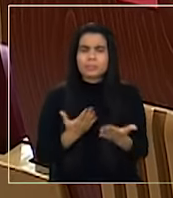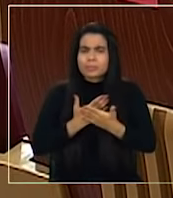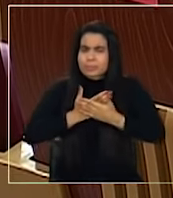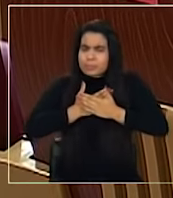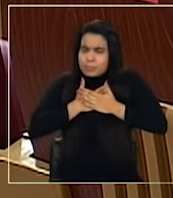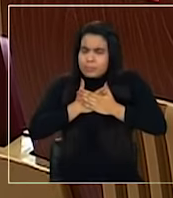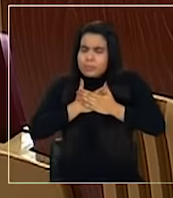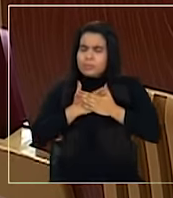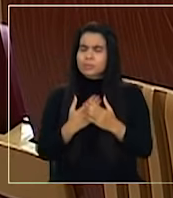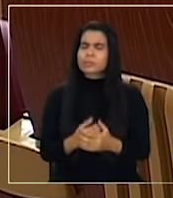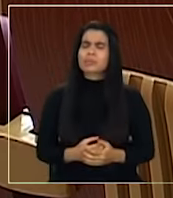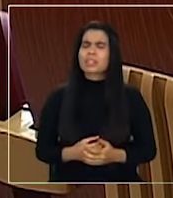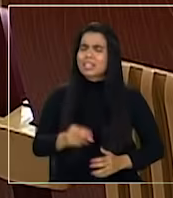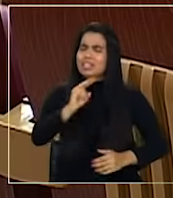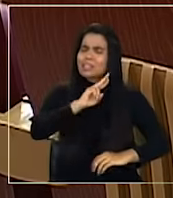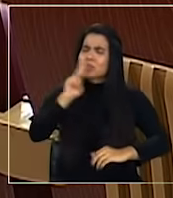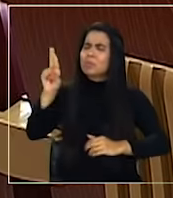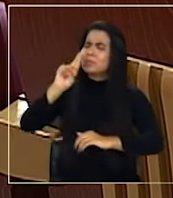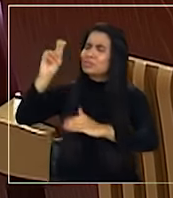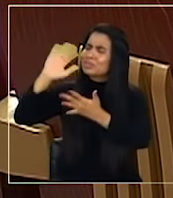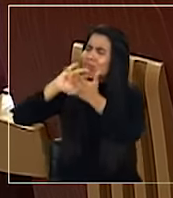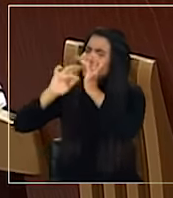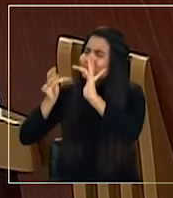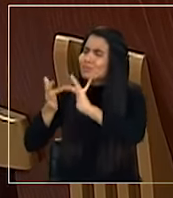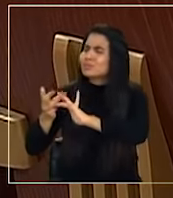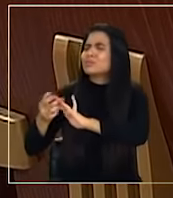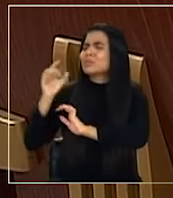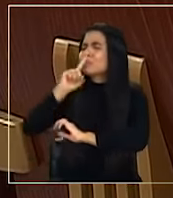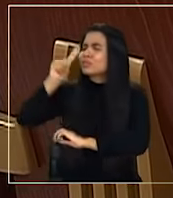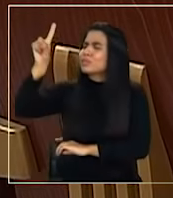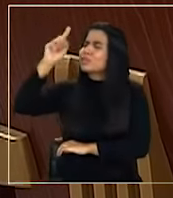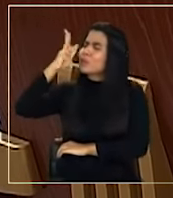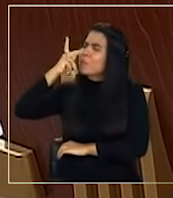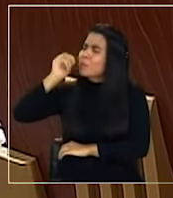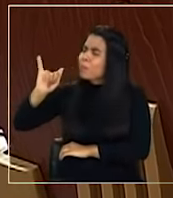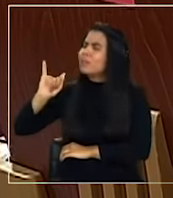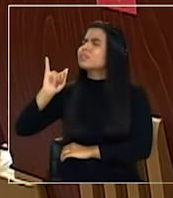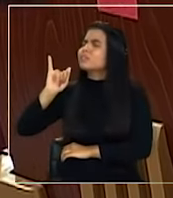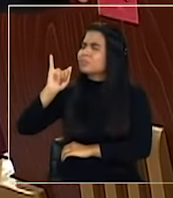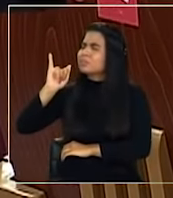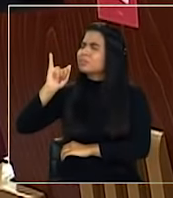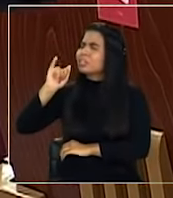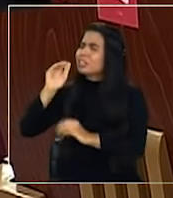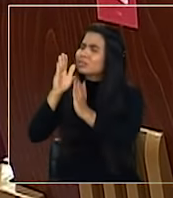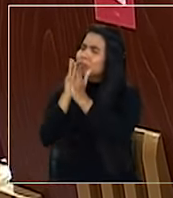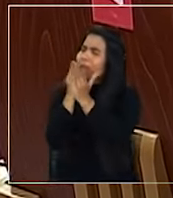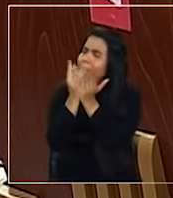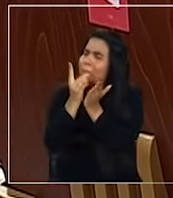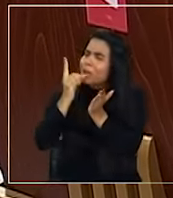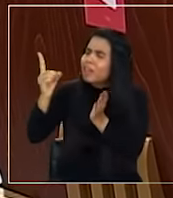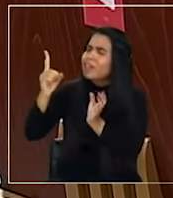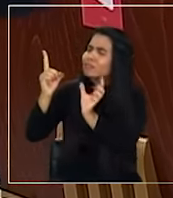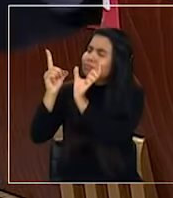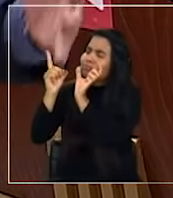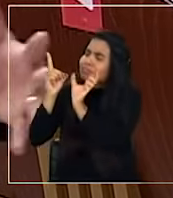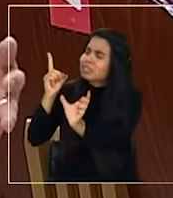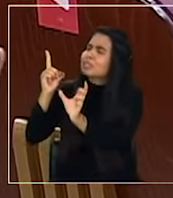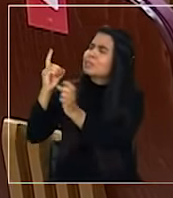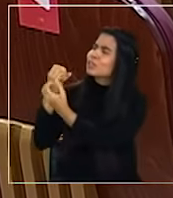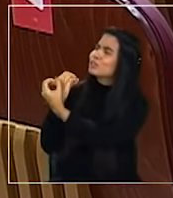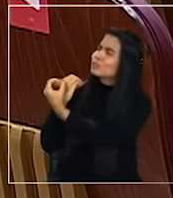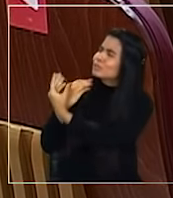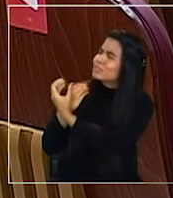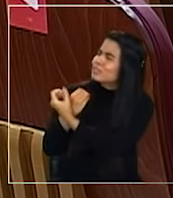olhos. Em nome do Senhor Jesus, meu Deus e meu Pai. A tua palavra nos ensina acerca de